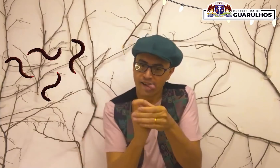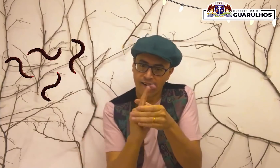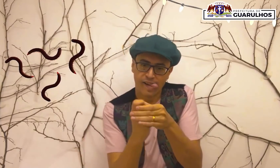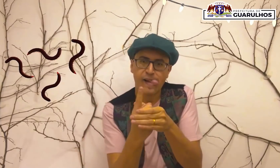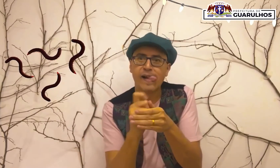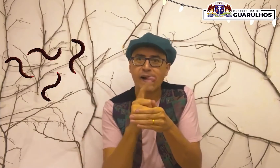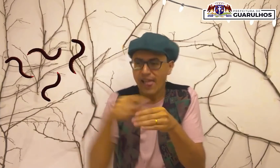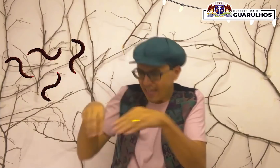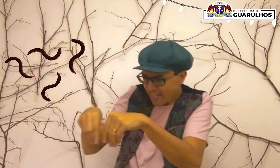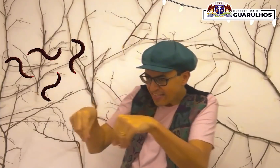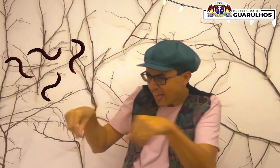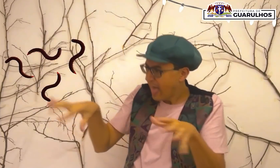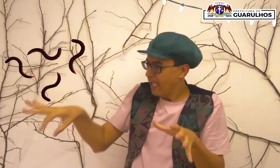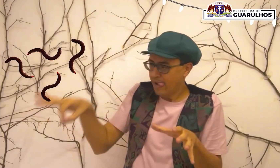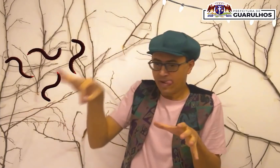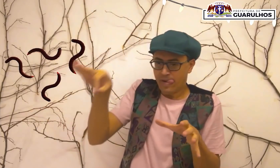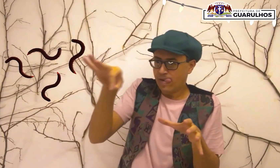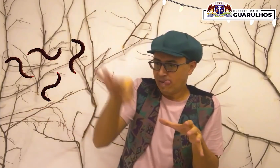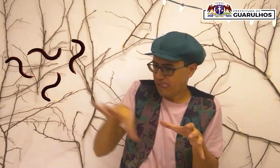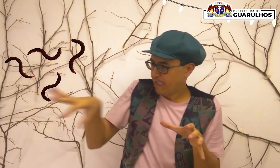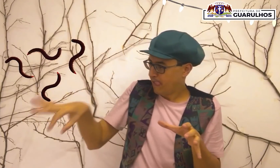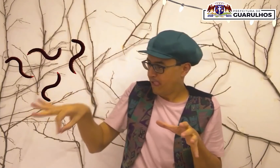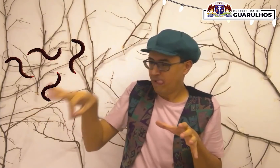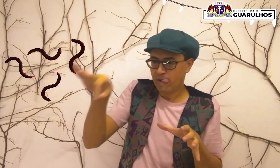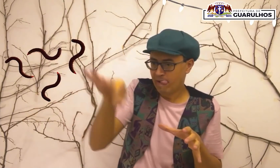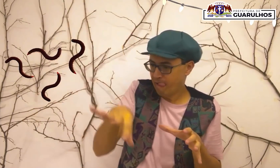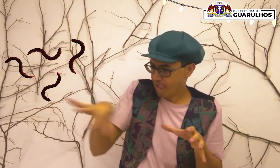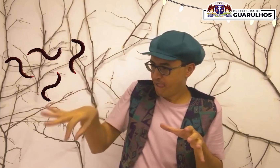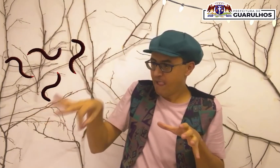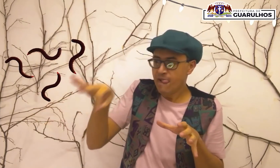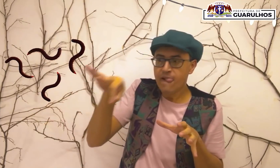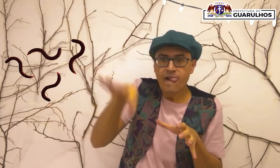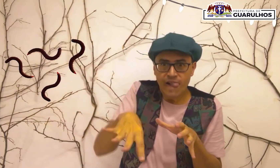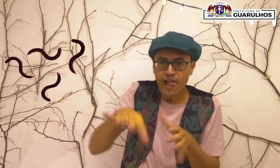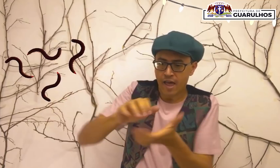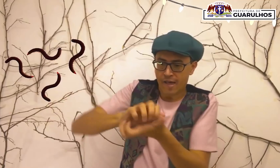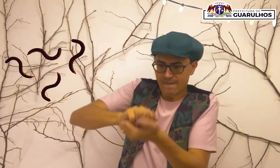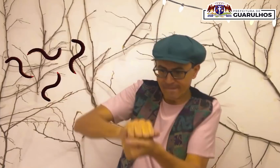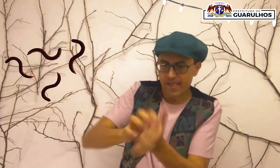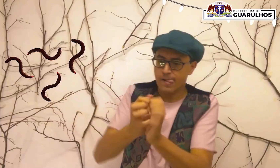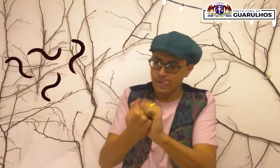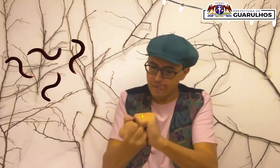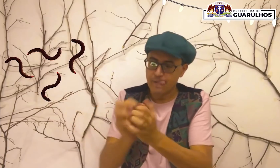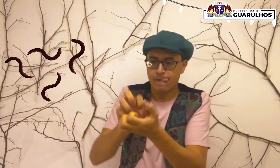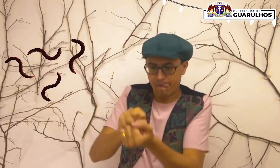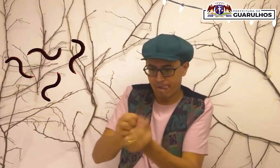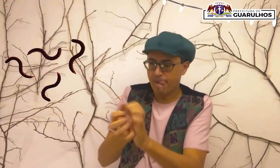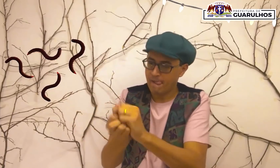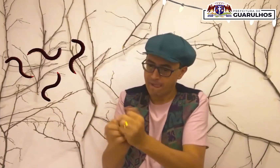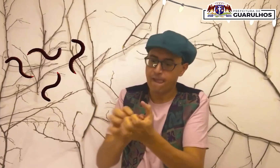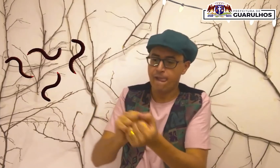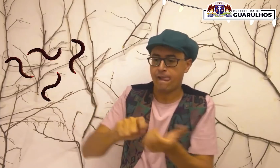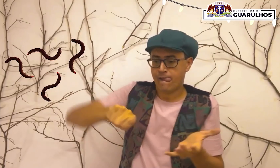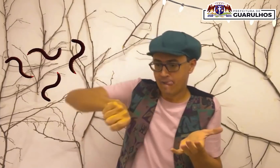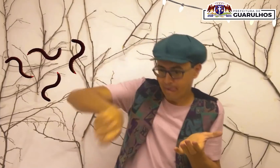bolinho de minhoca. Ia lá na terra, tirava uma por uma, amassava